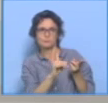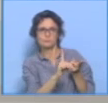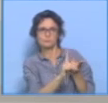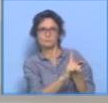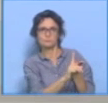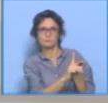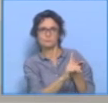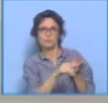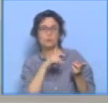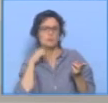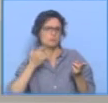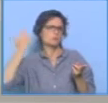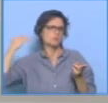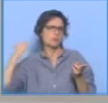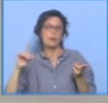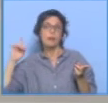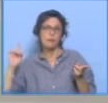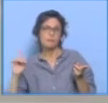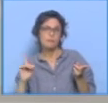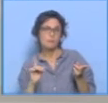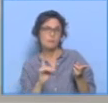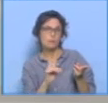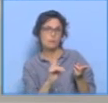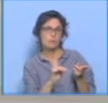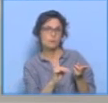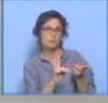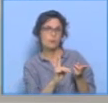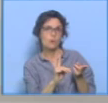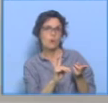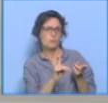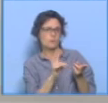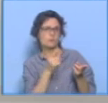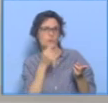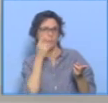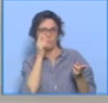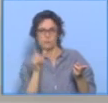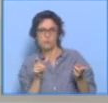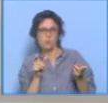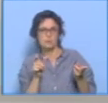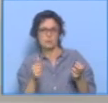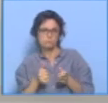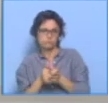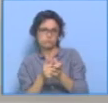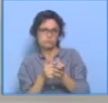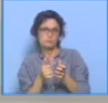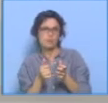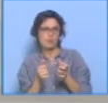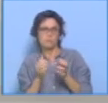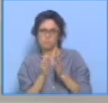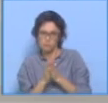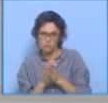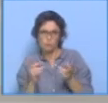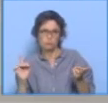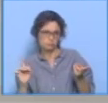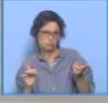e passa um levita, isto é, aqueles adidos ao culto no templo de Jerusalém. E